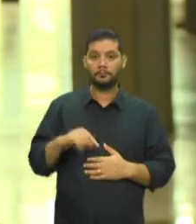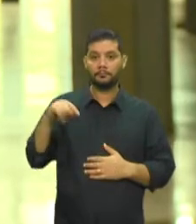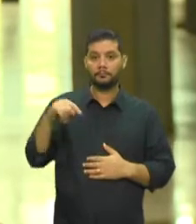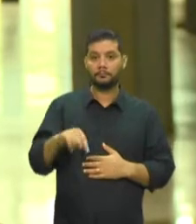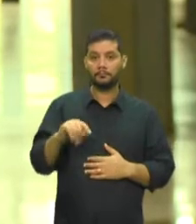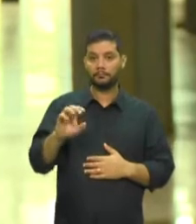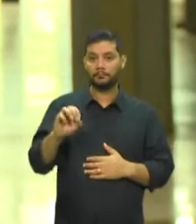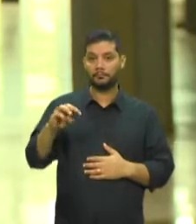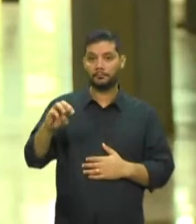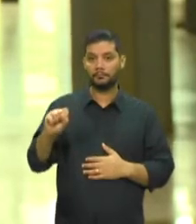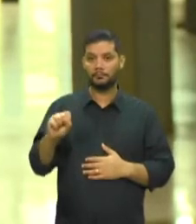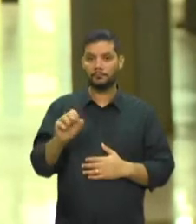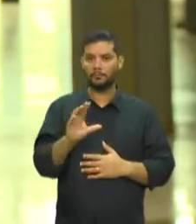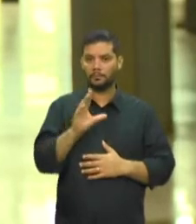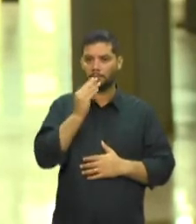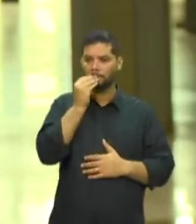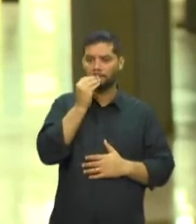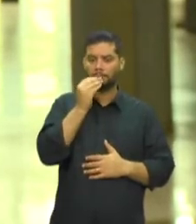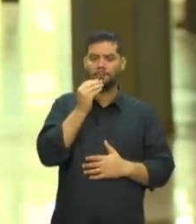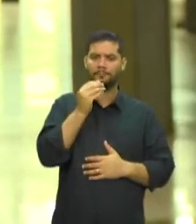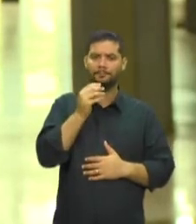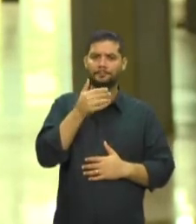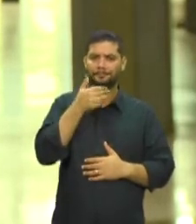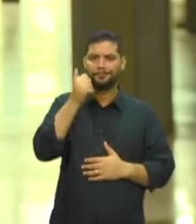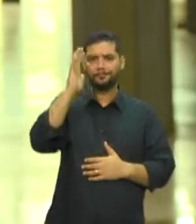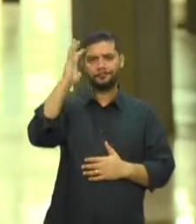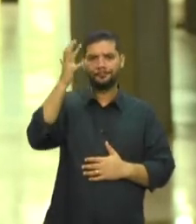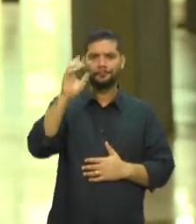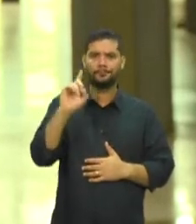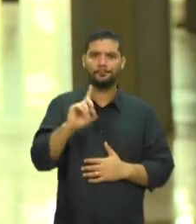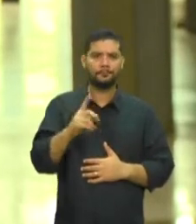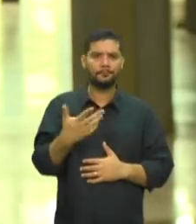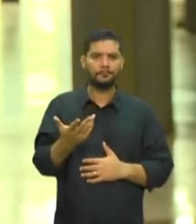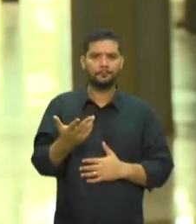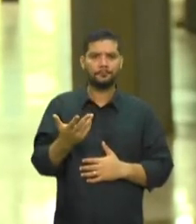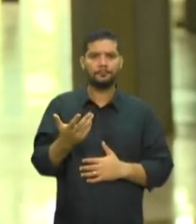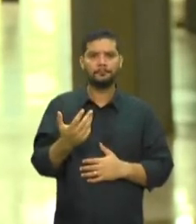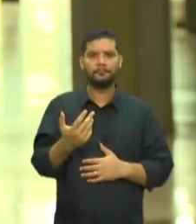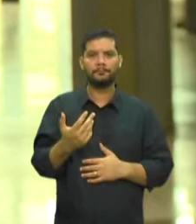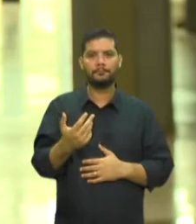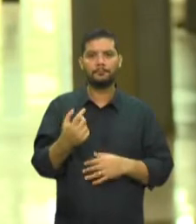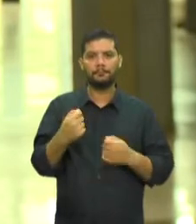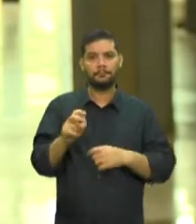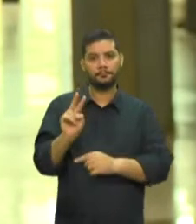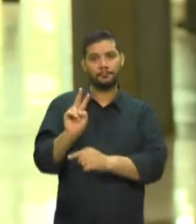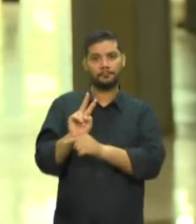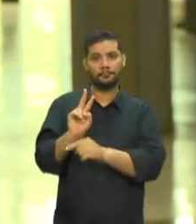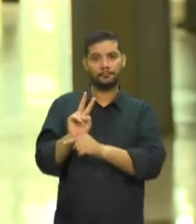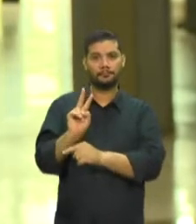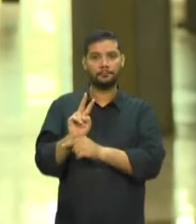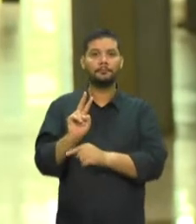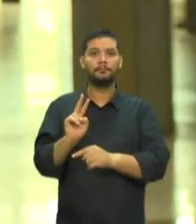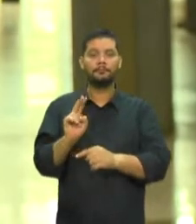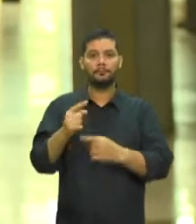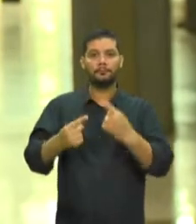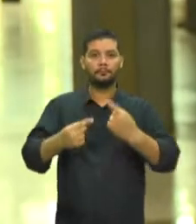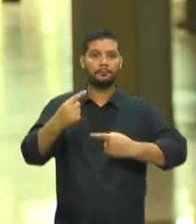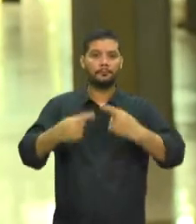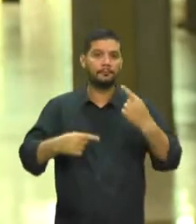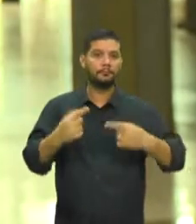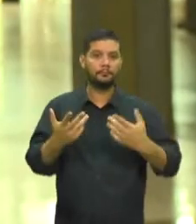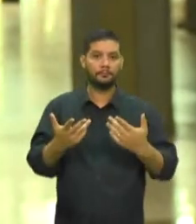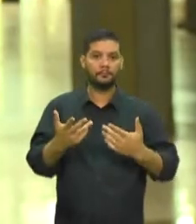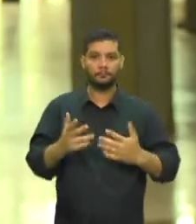calar não é a melhor solução. Falar de uma forma que esclareça e previna, isso sim é a melhor política quando se trata de